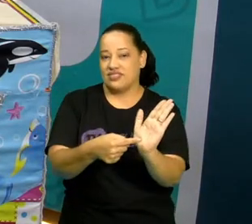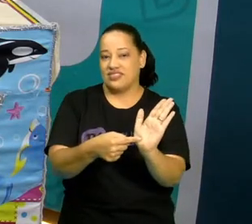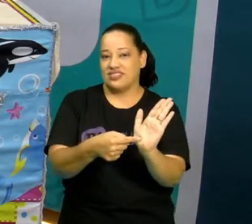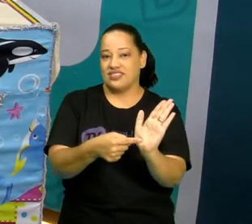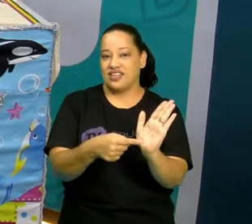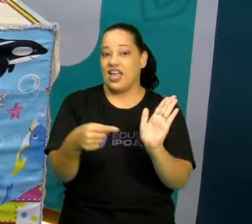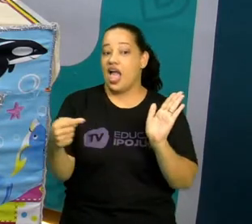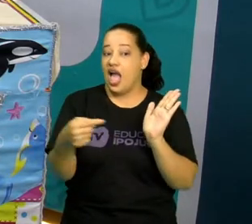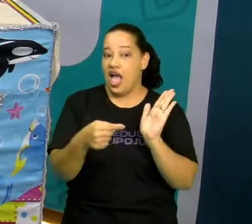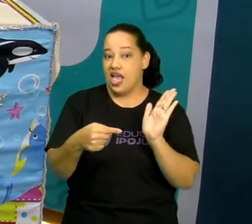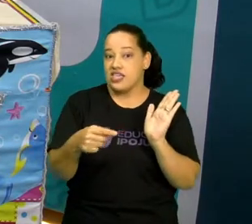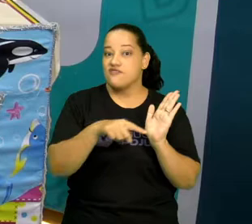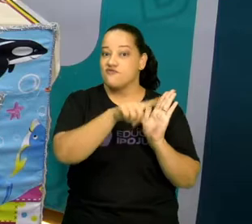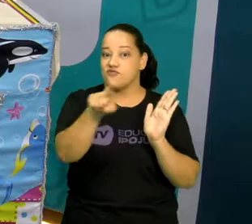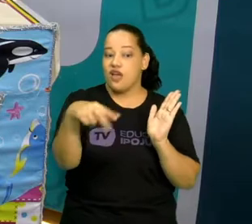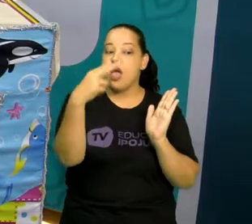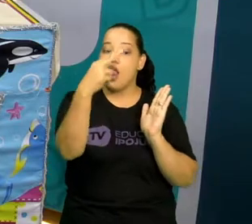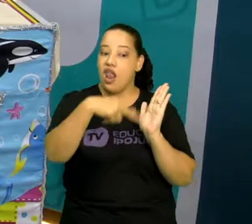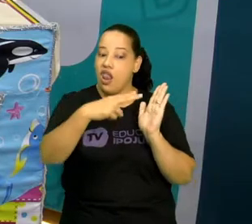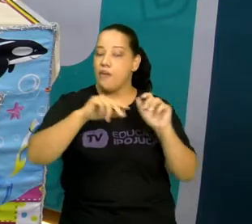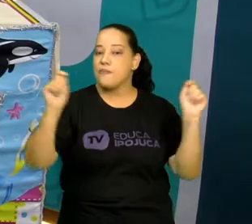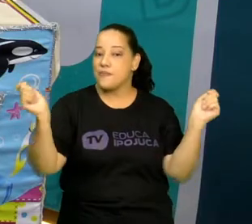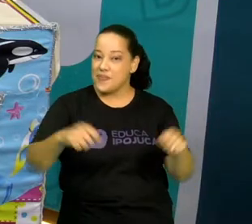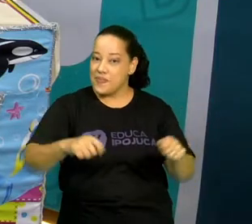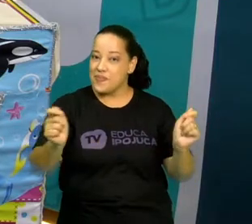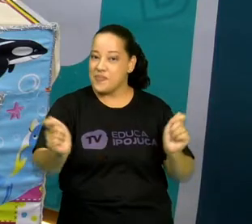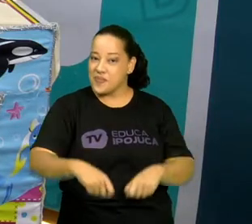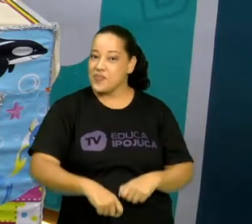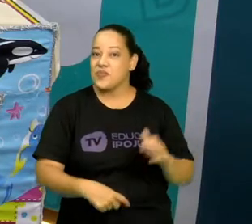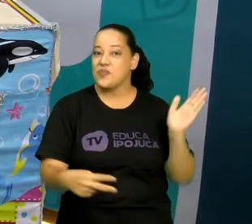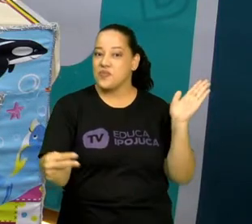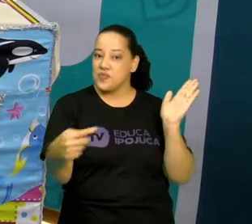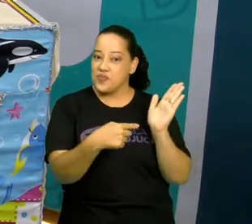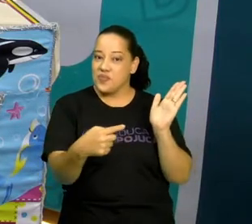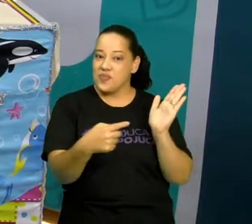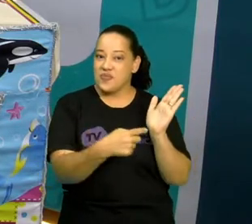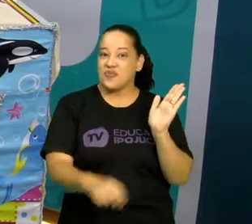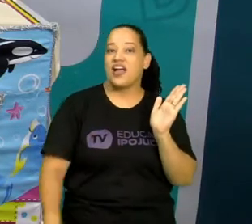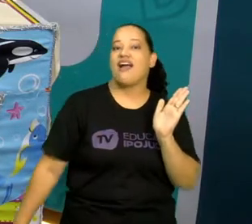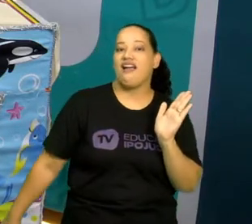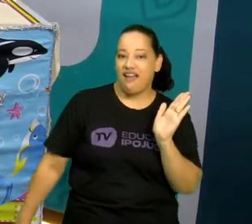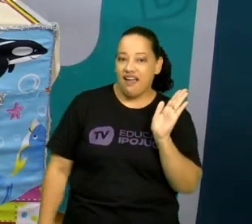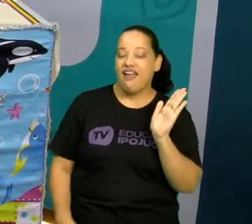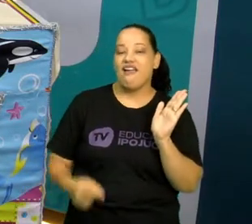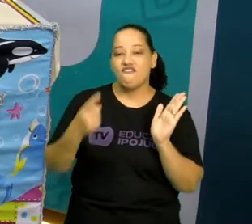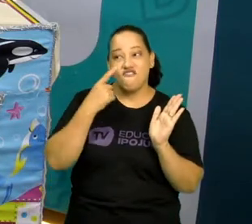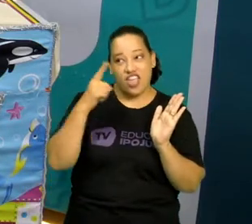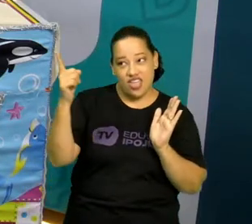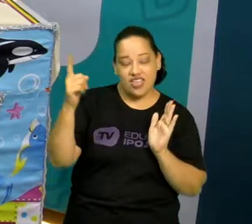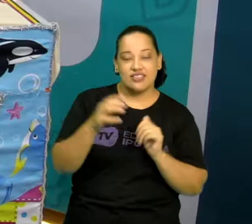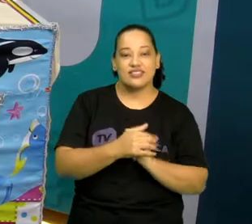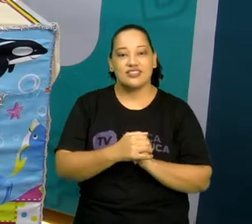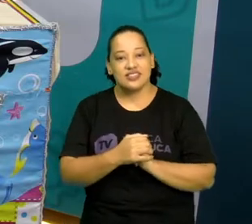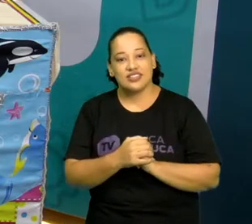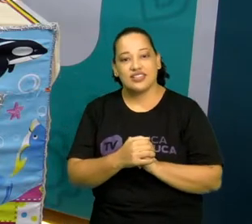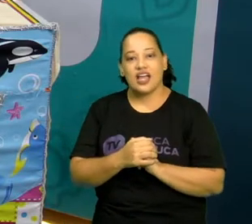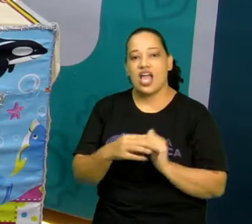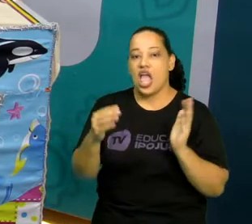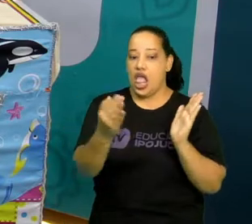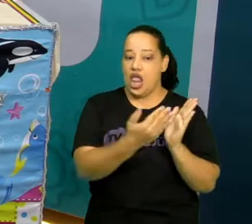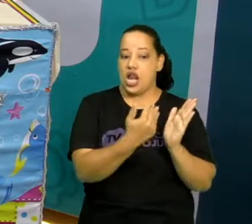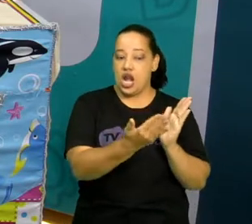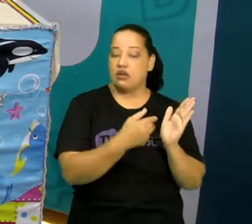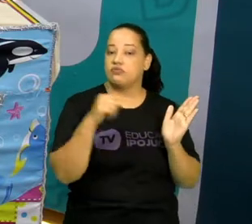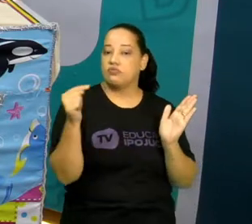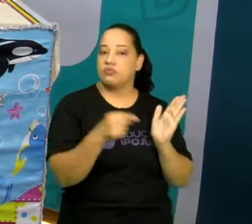Uma sugestão de leitura para vocês, criança. Isso, leiturinha. Qual é o nome do livro? O